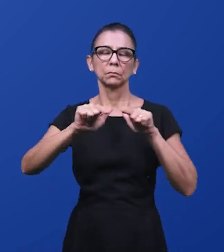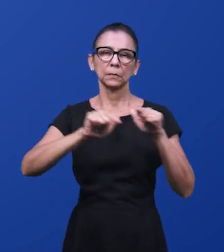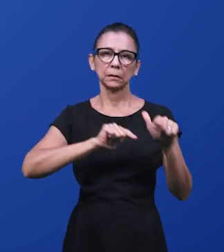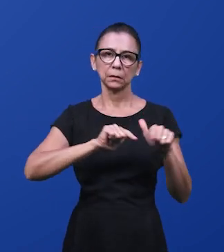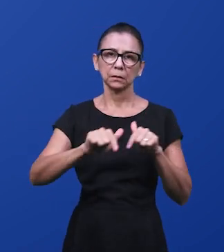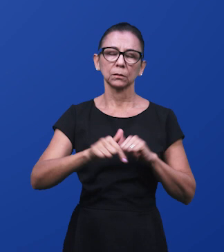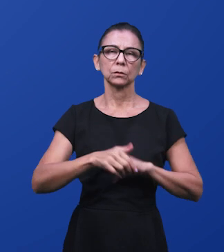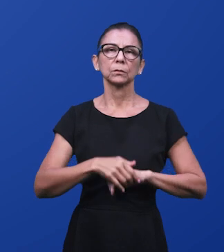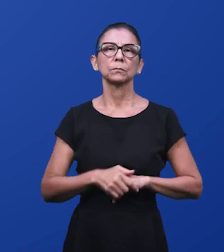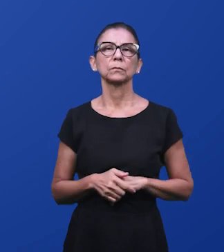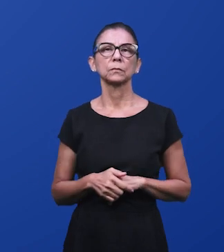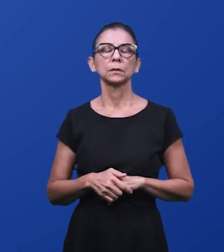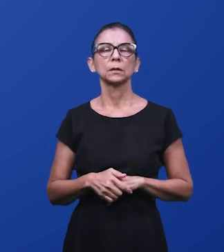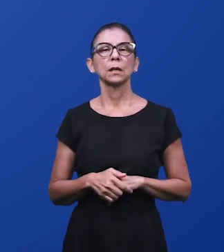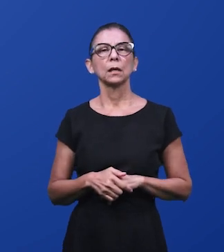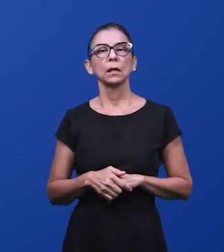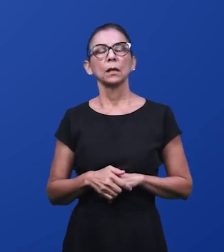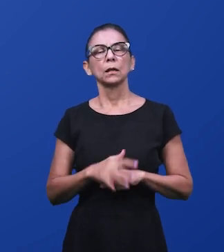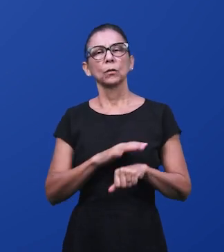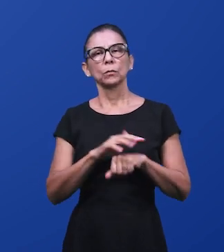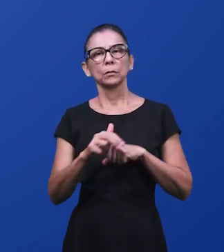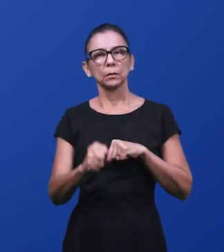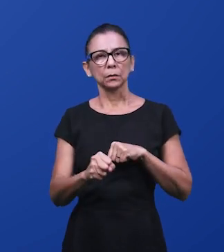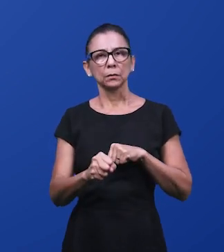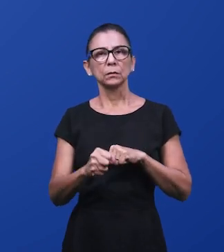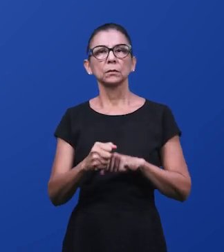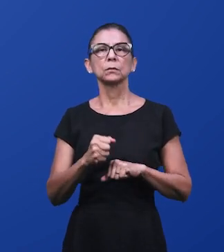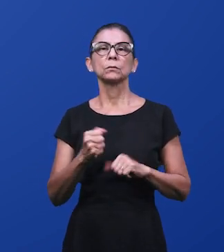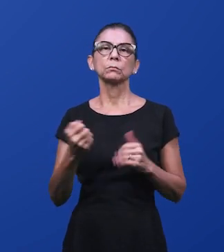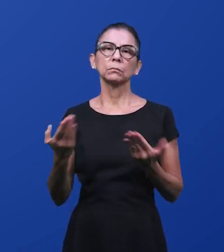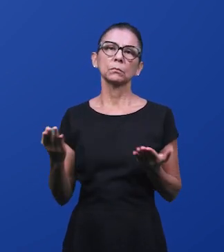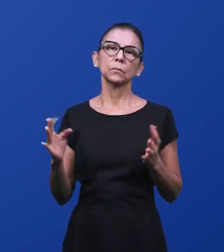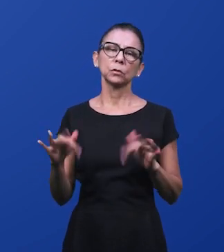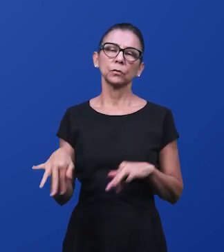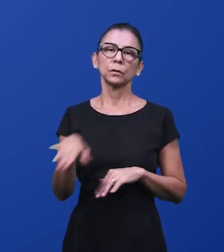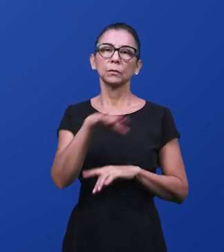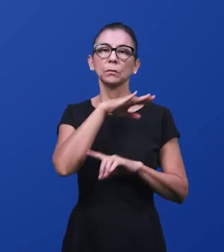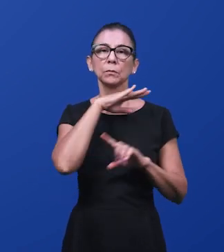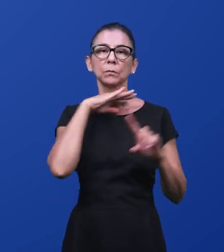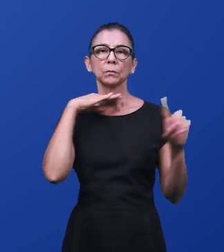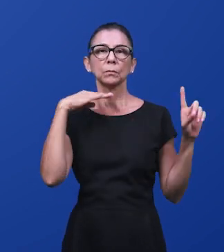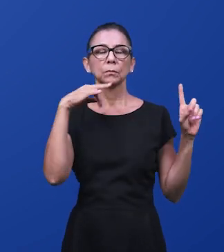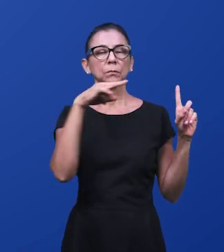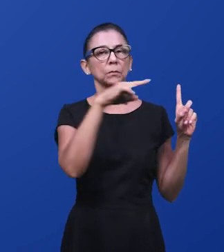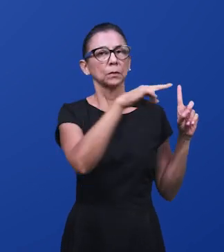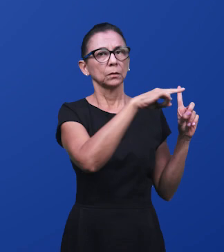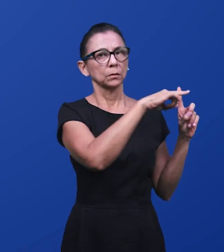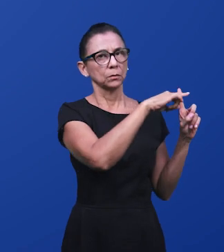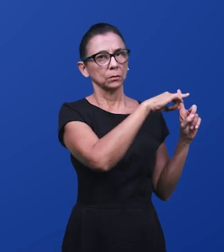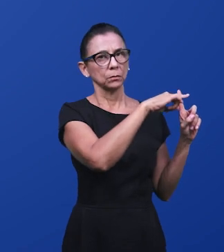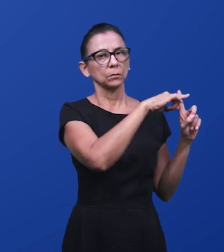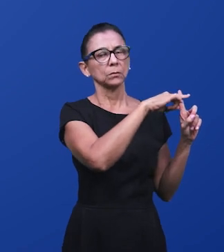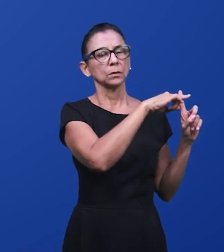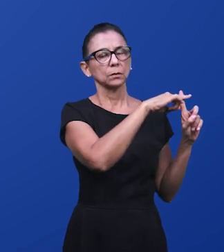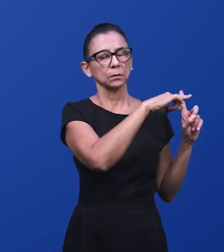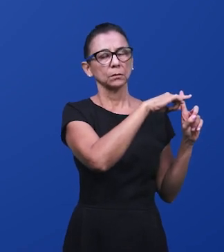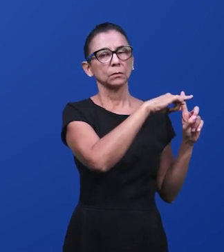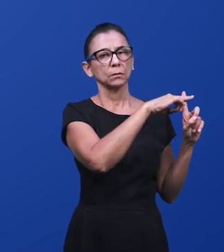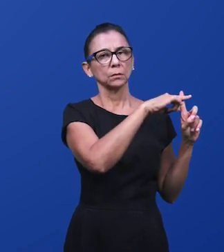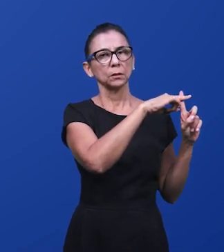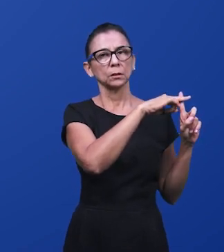tendo a morte na cruz, para que hoje nós tivéssemos acesso